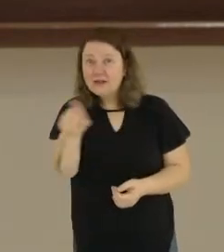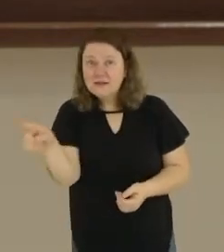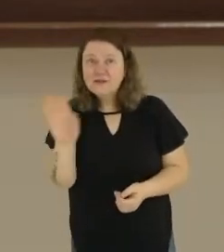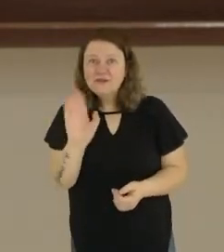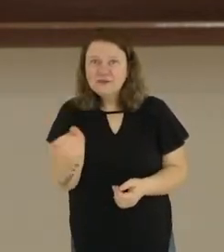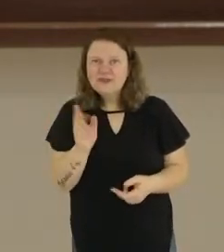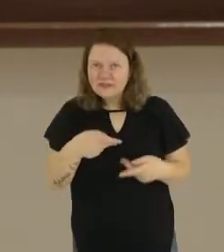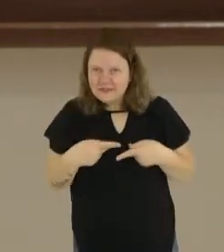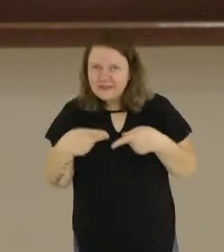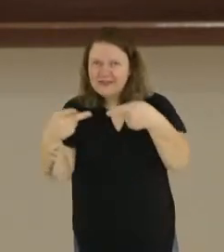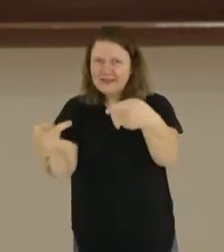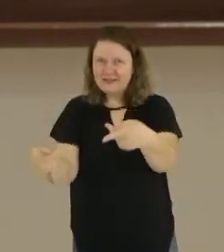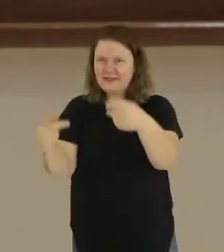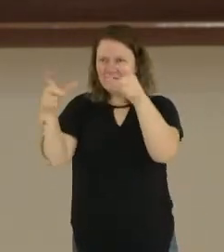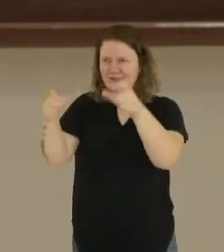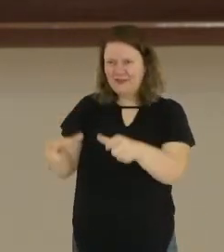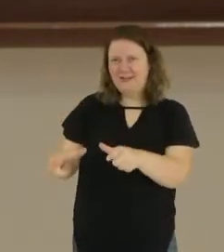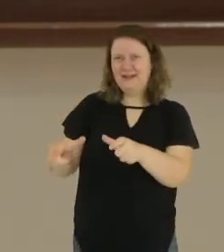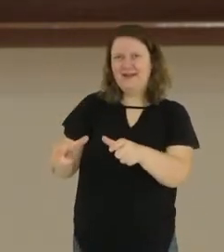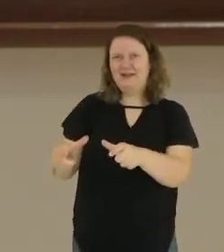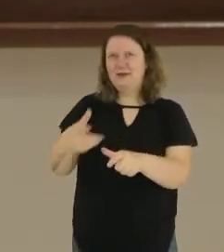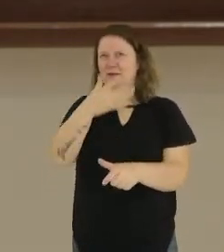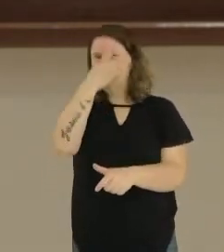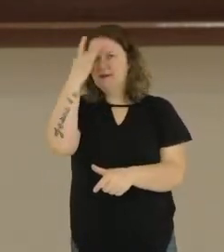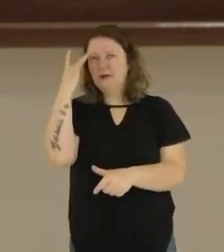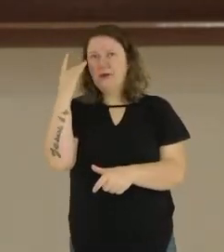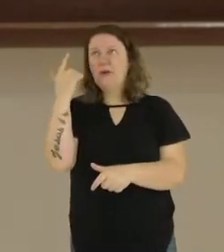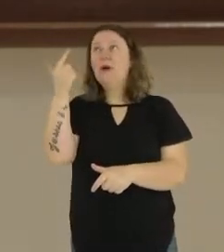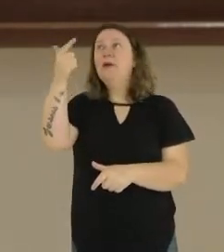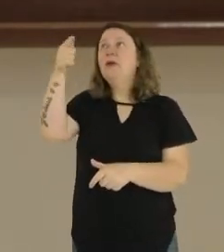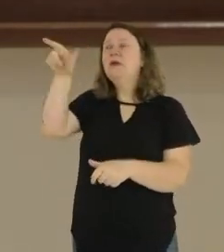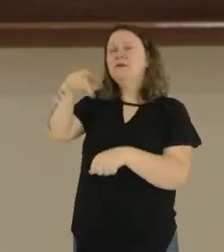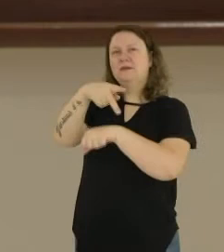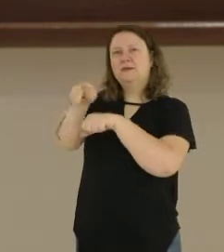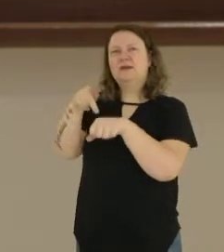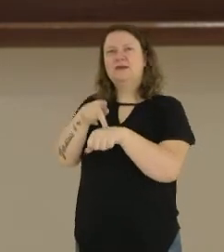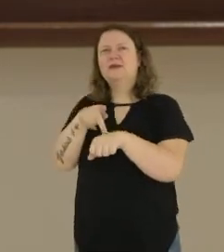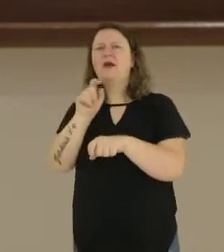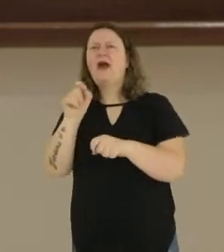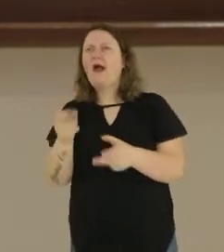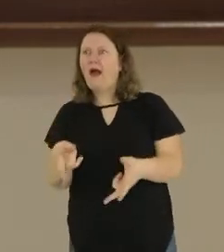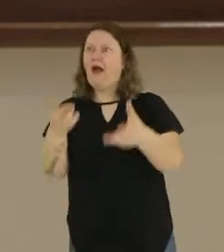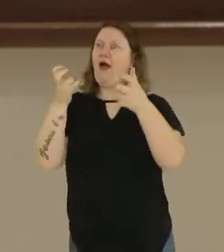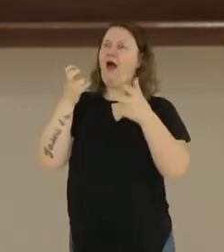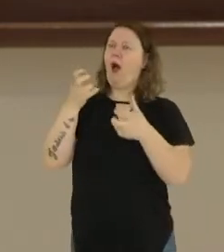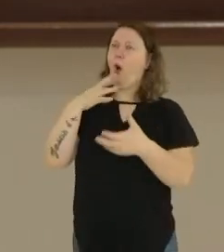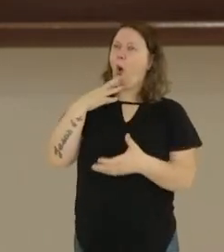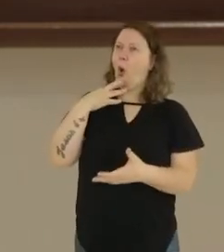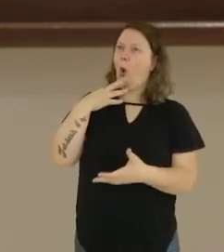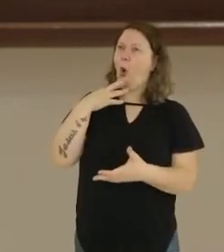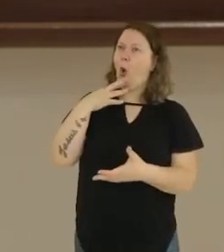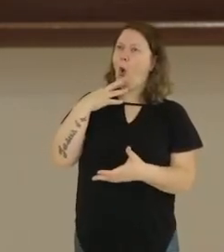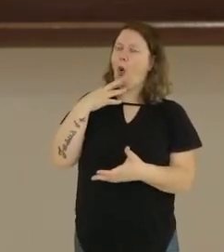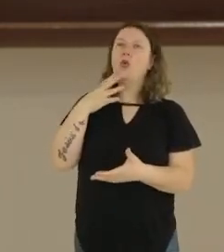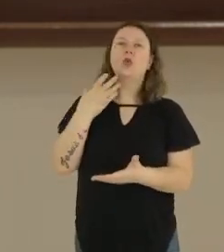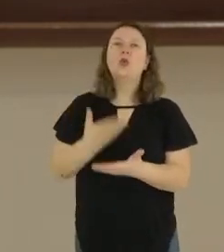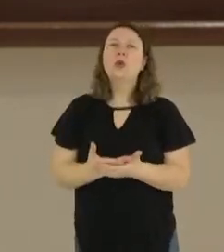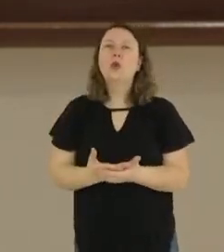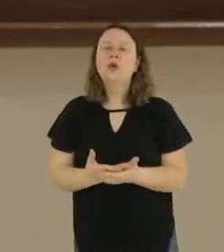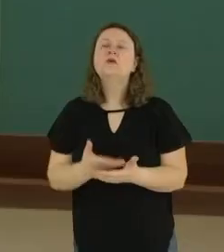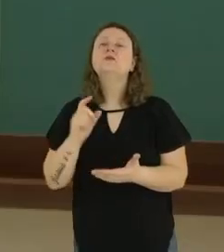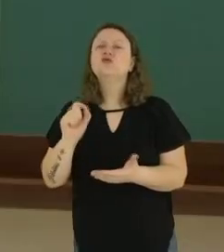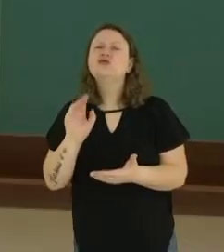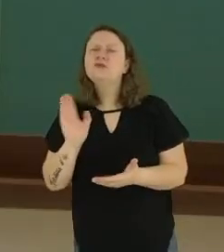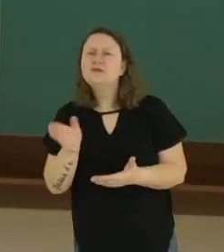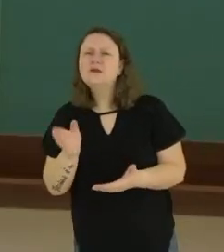já visitou uma colônia de imigrantes? O que mais lhe chamou a atenção quando você viu uma colônia de imigrantes, ou talvez,